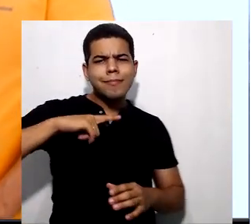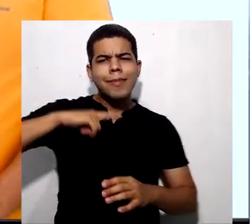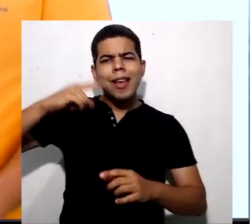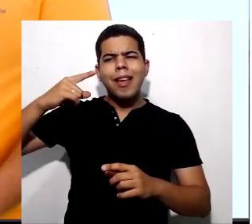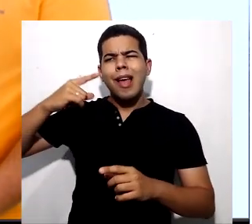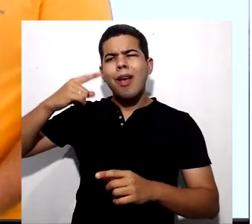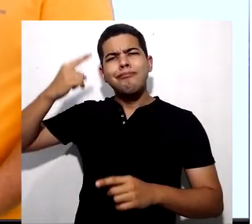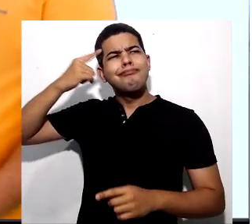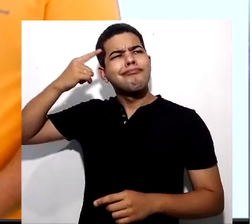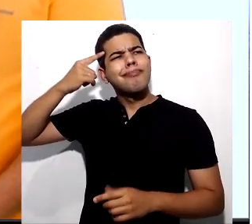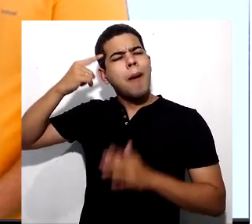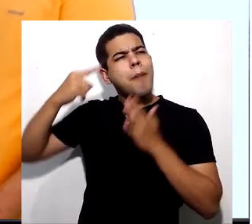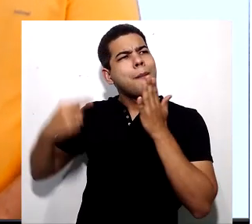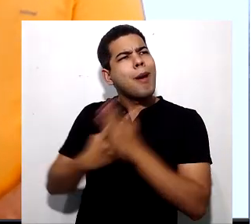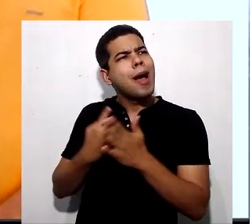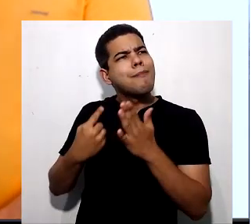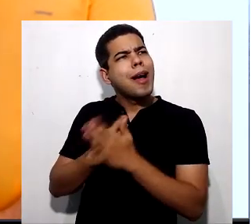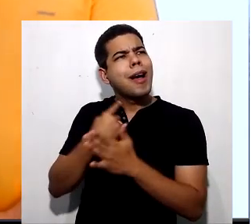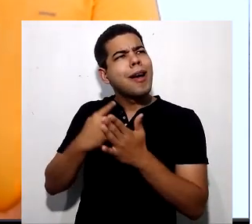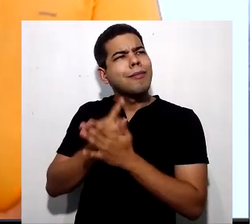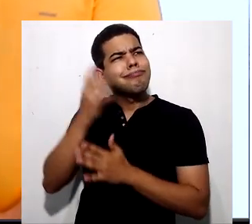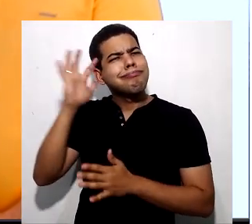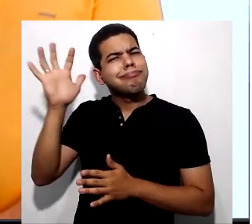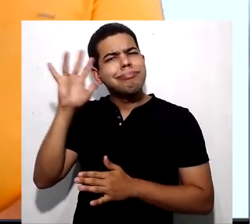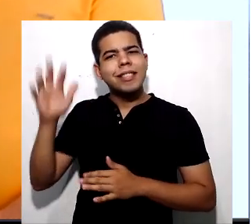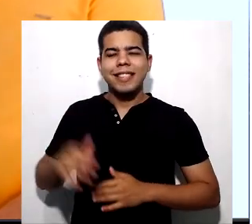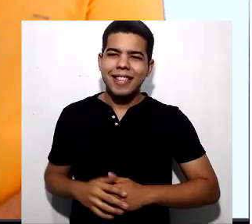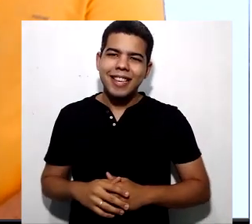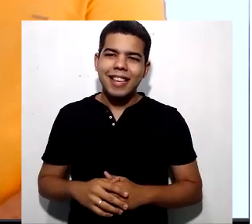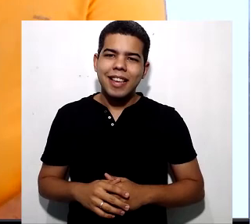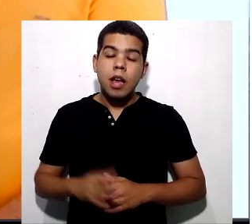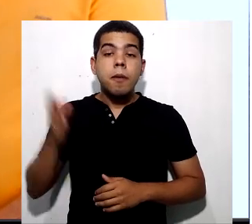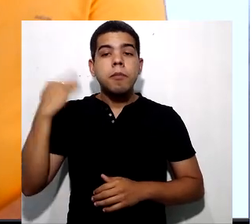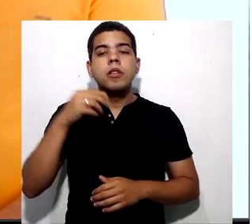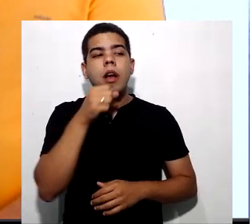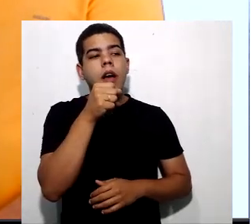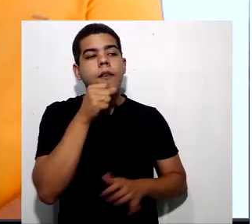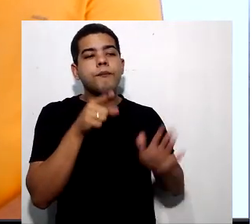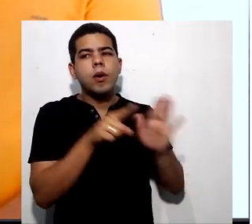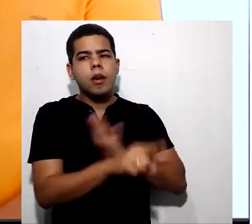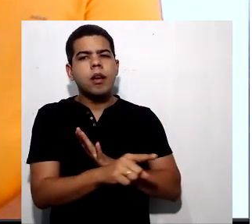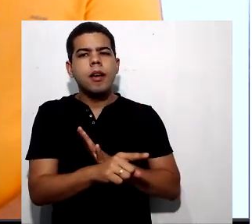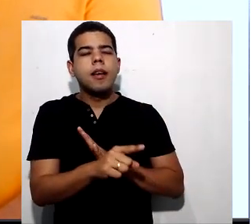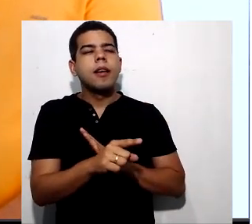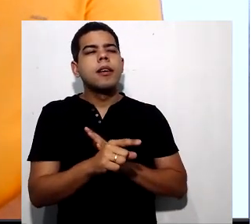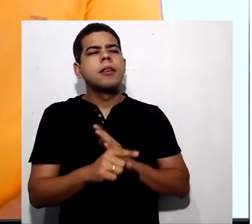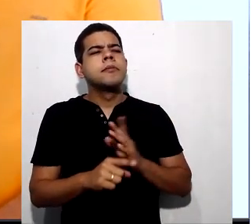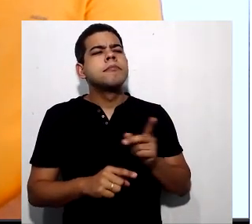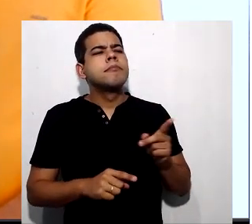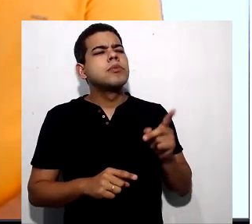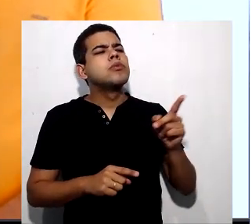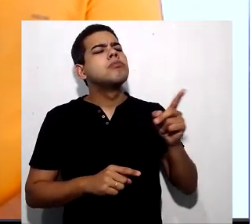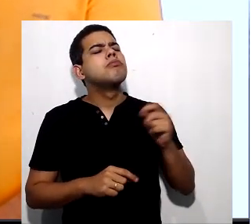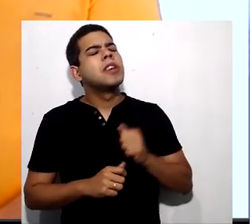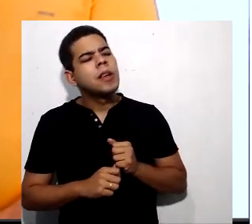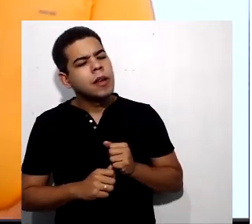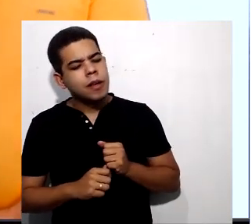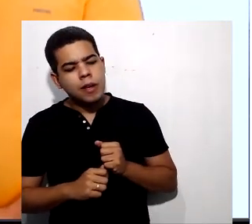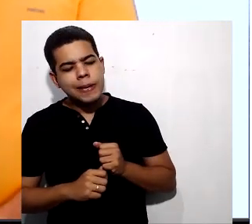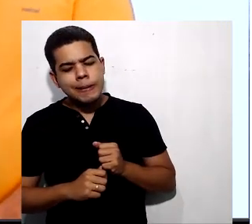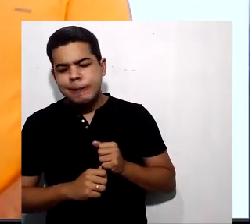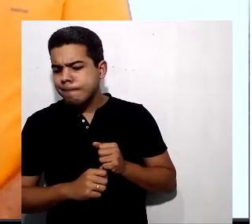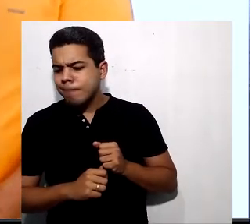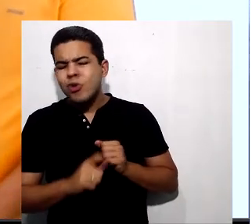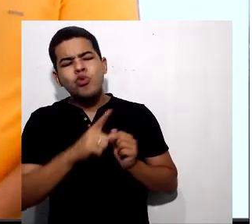Samuel, ela estava sendo entrevistada e a jornalista perguntou a ela, Clarice, por que é que você